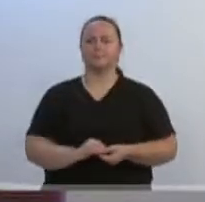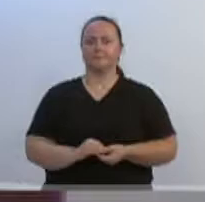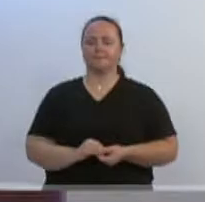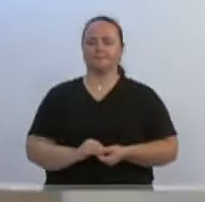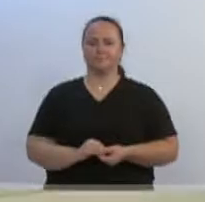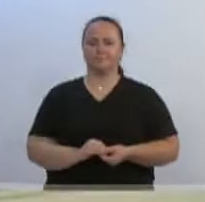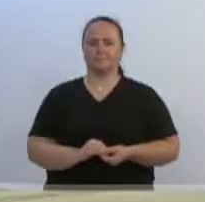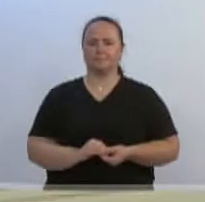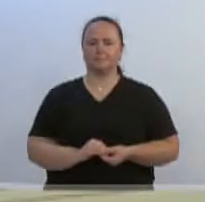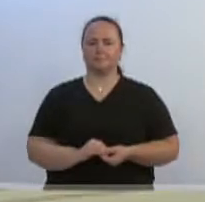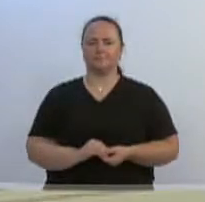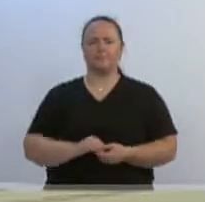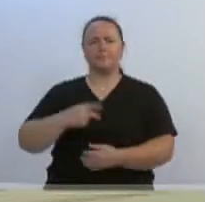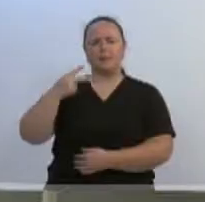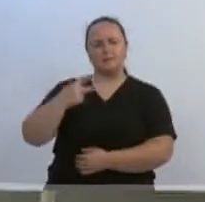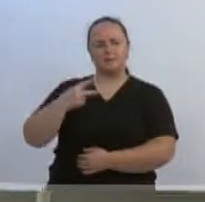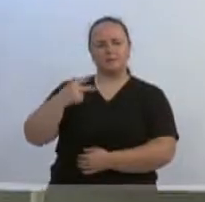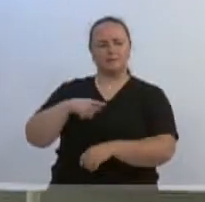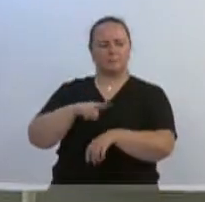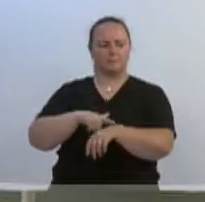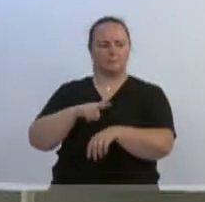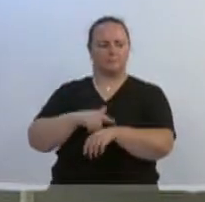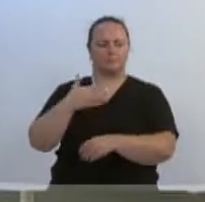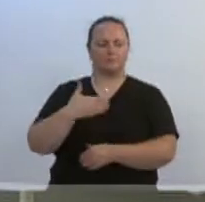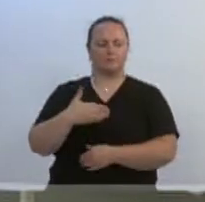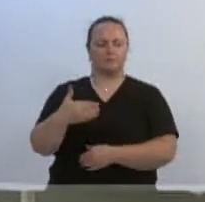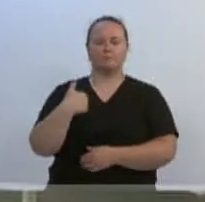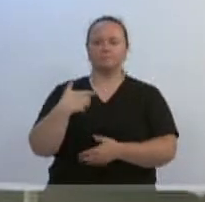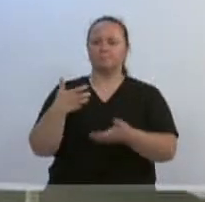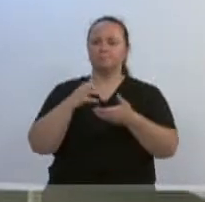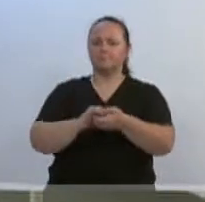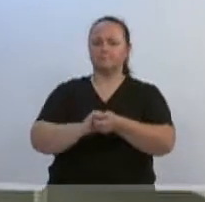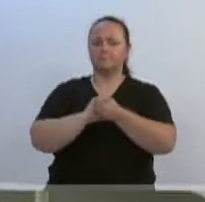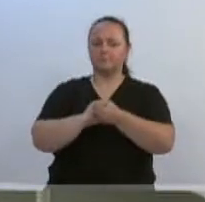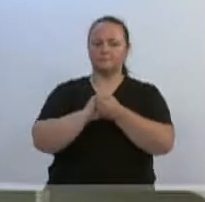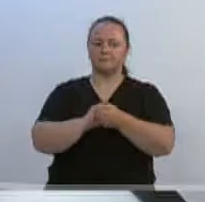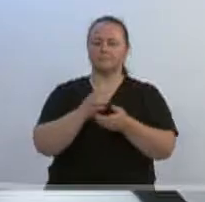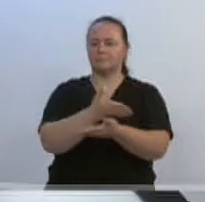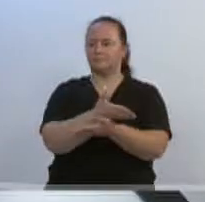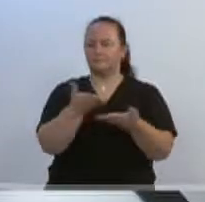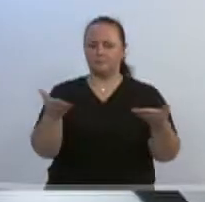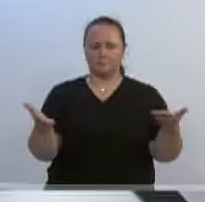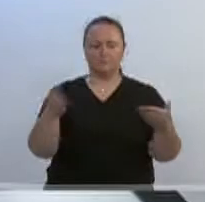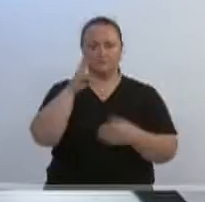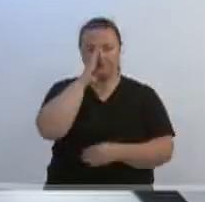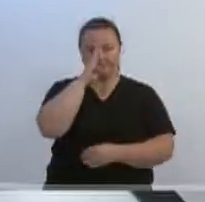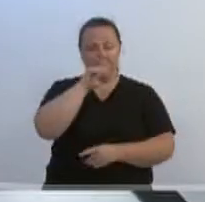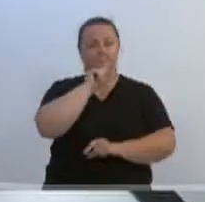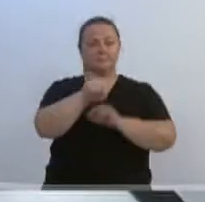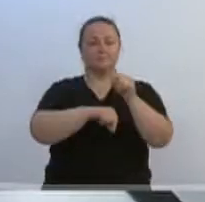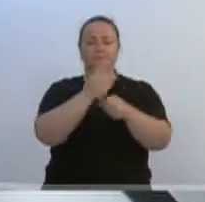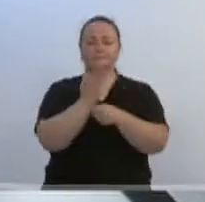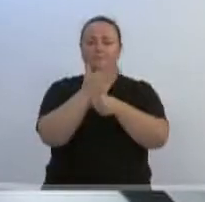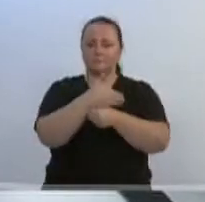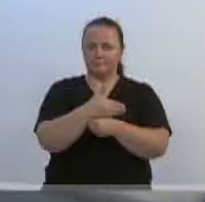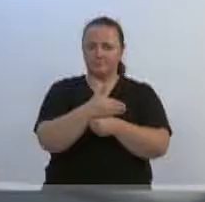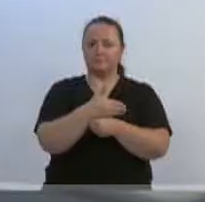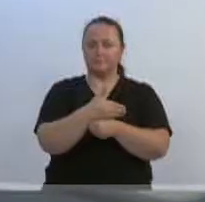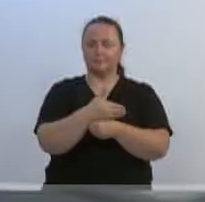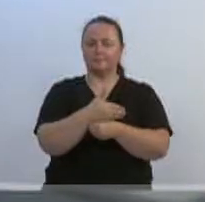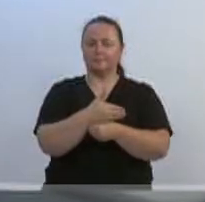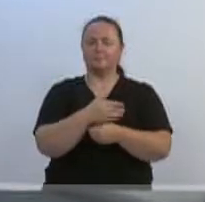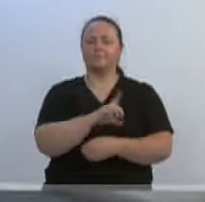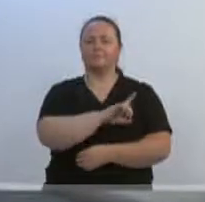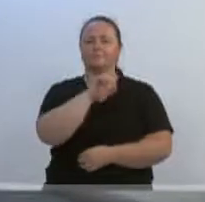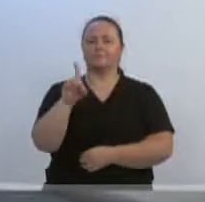é a segunda edição eu quero cumprimentar aqui principalmente a todos os taxistas no próximo